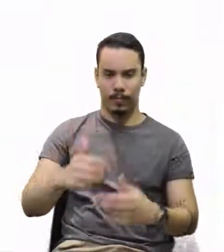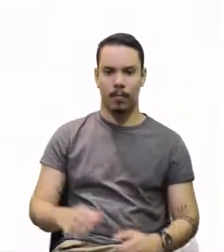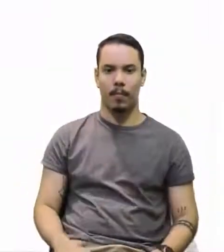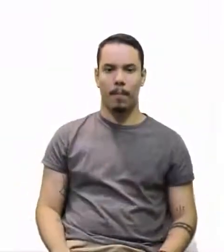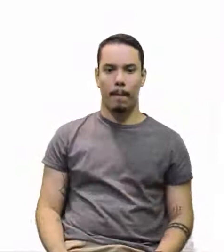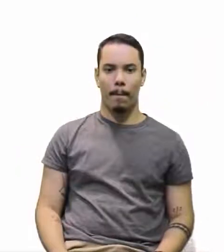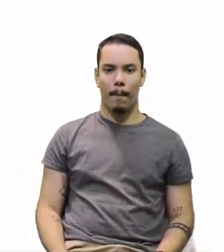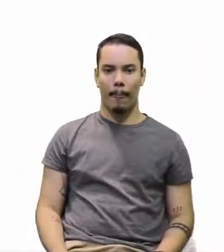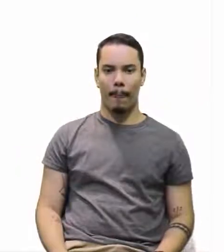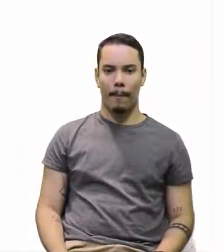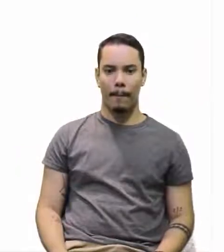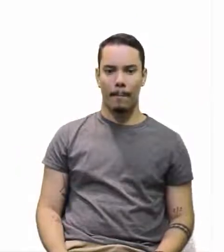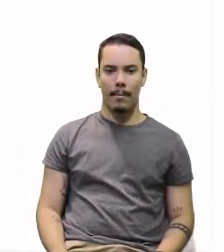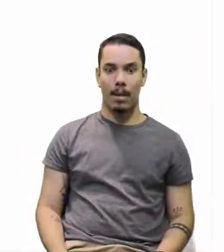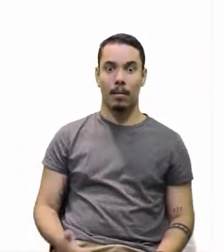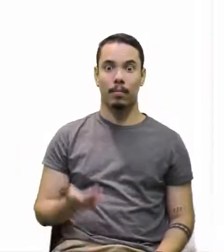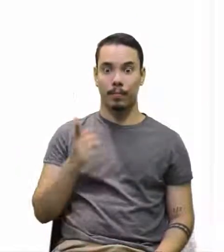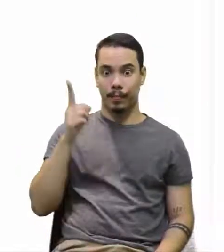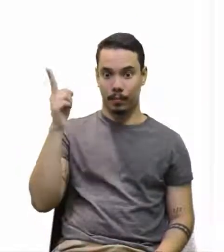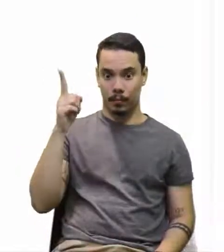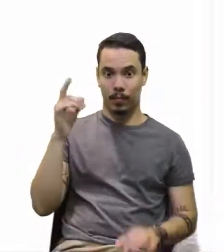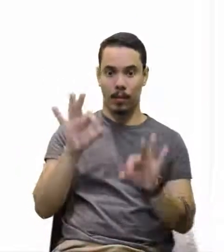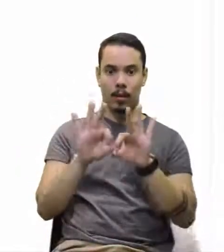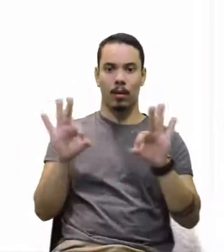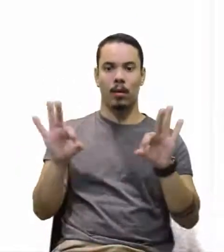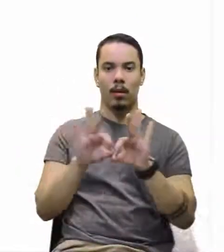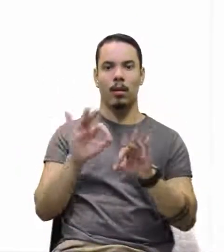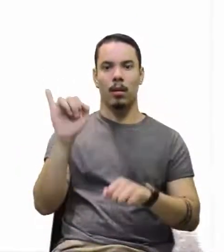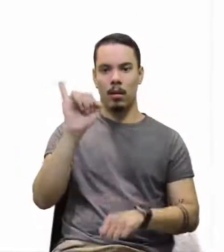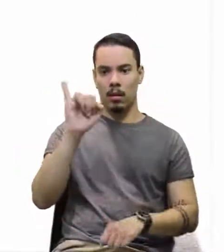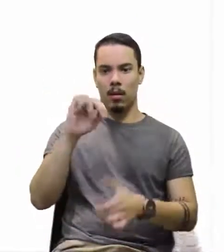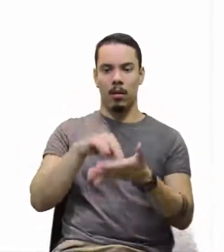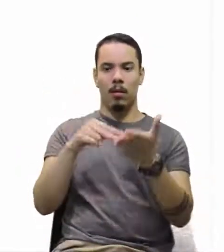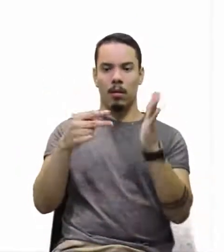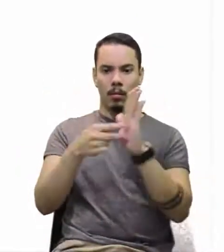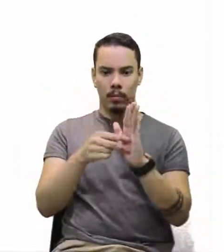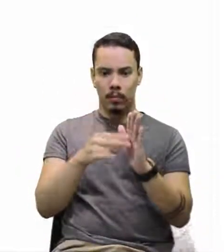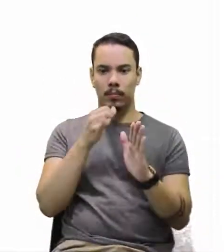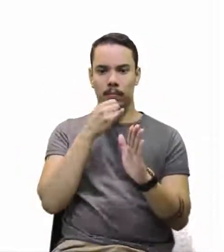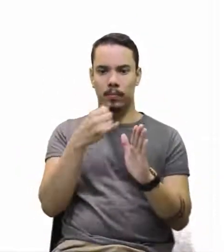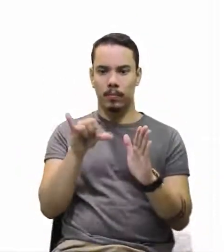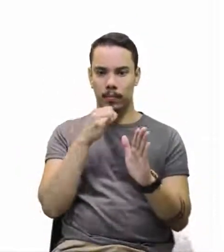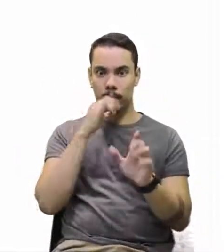A corrente I, né? I representa corrente elétrica para nós, essa letrinha aqui,